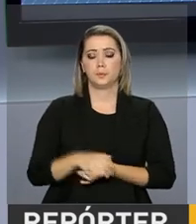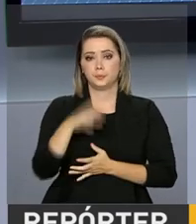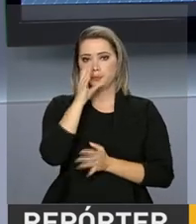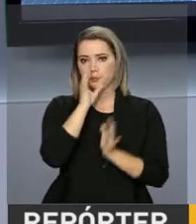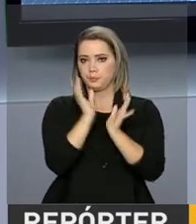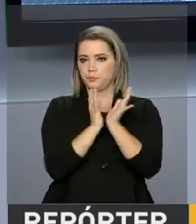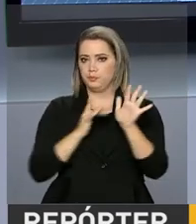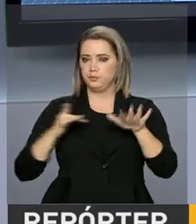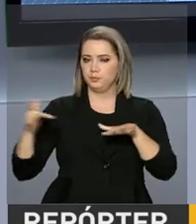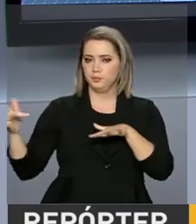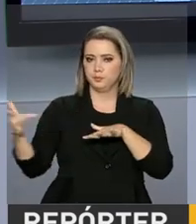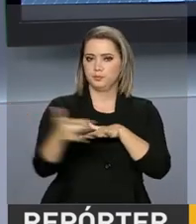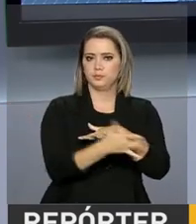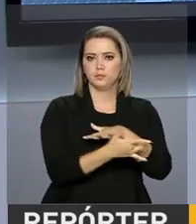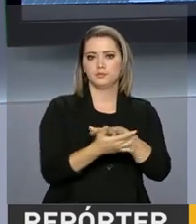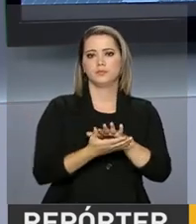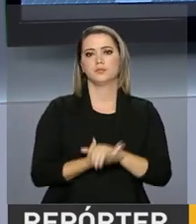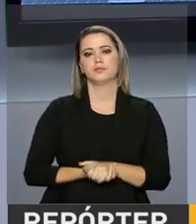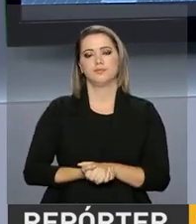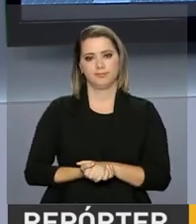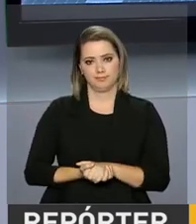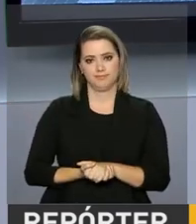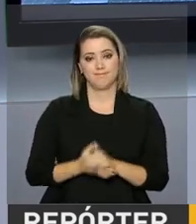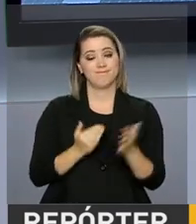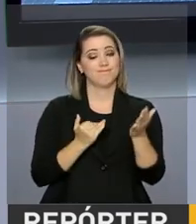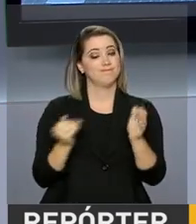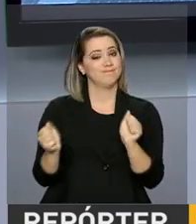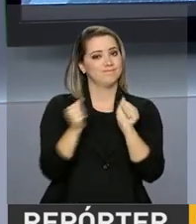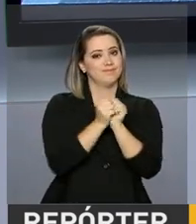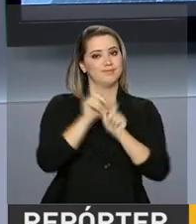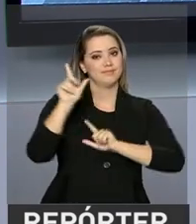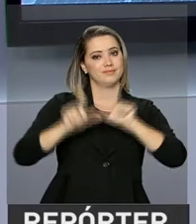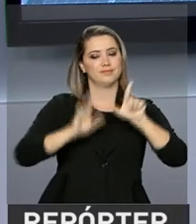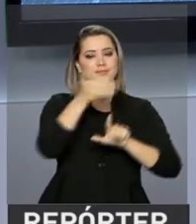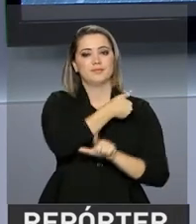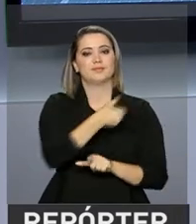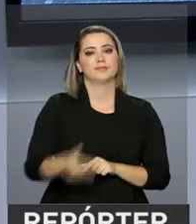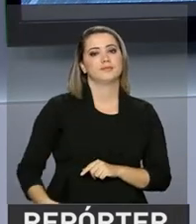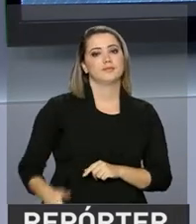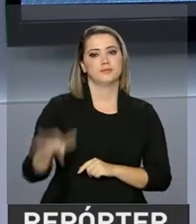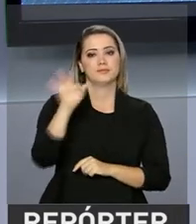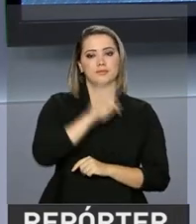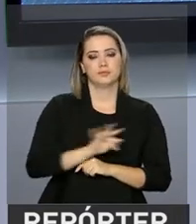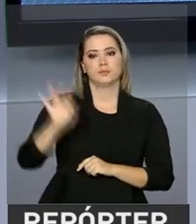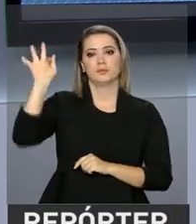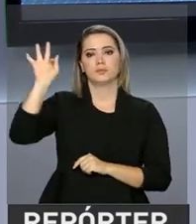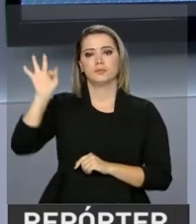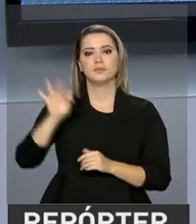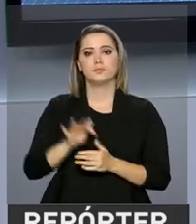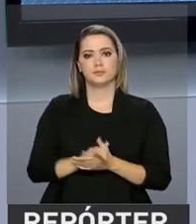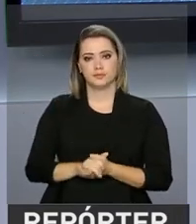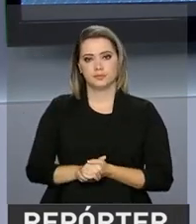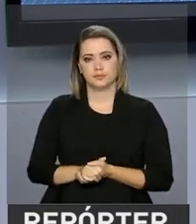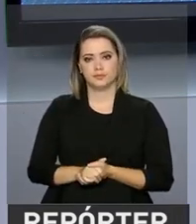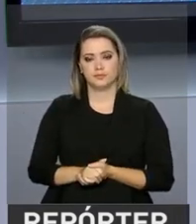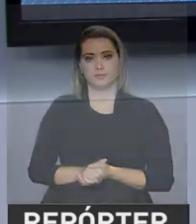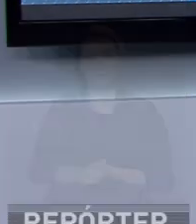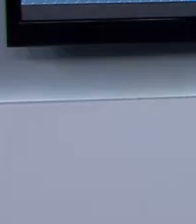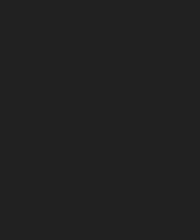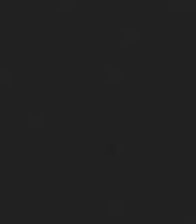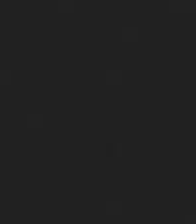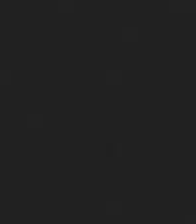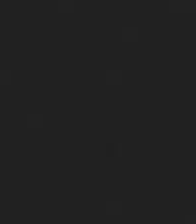acompanhe as novidades também pelas nossas redes sociais e continue com a gente aqui na nbr a tv do governo federal